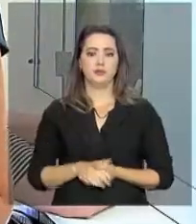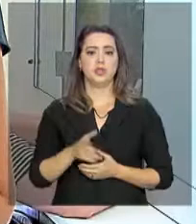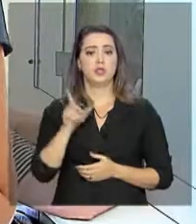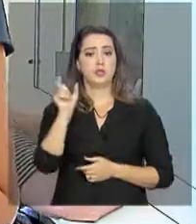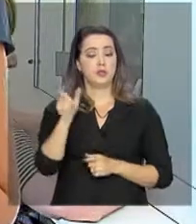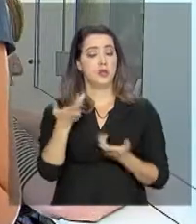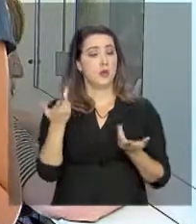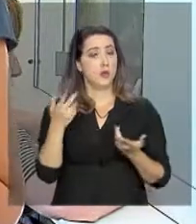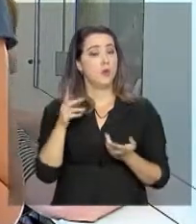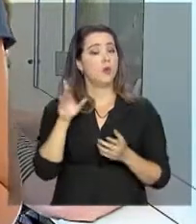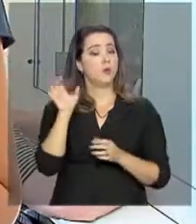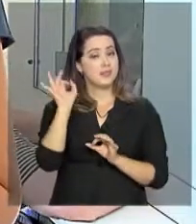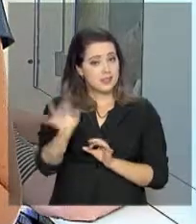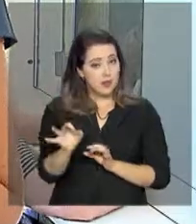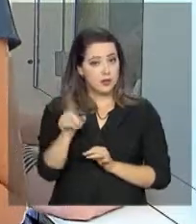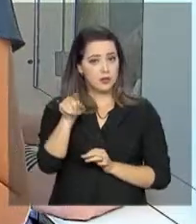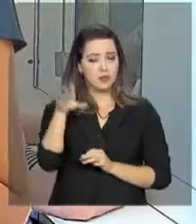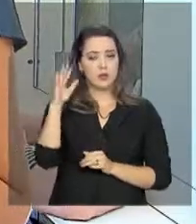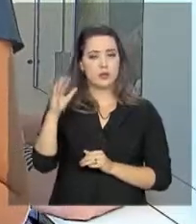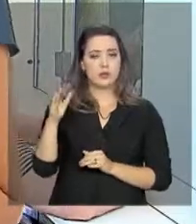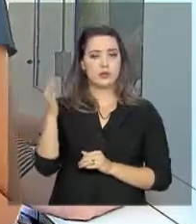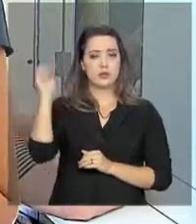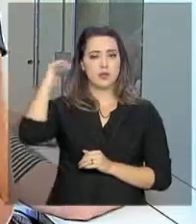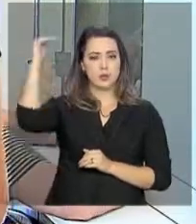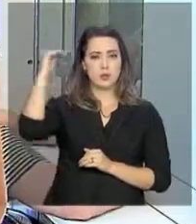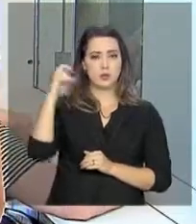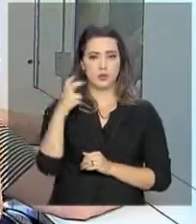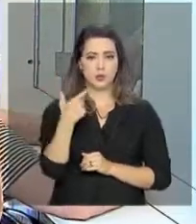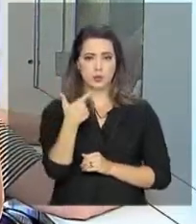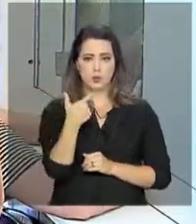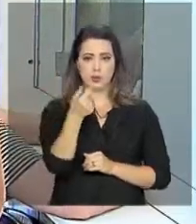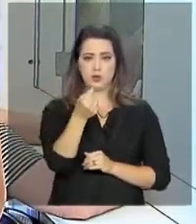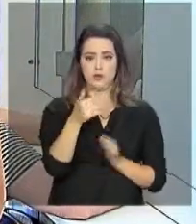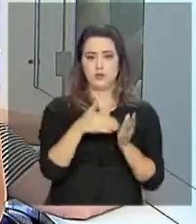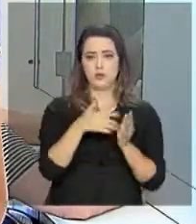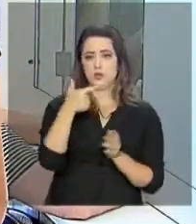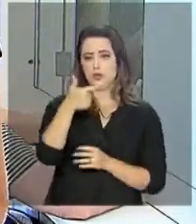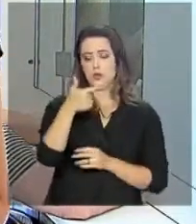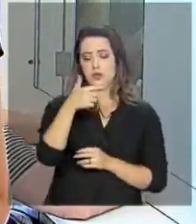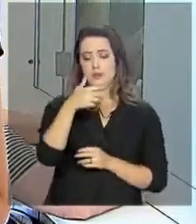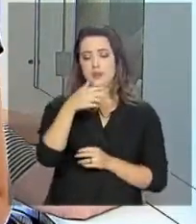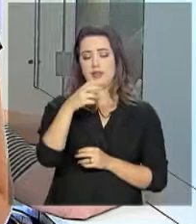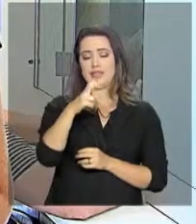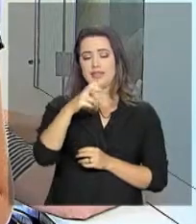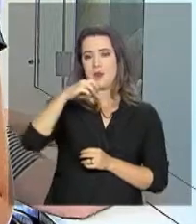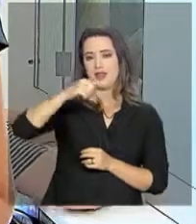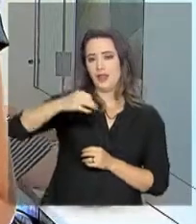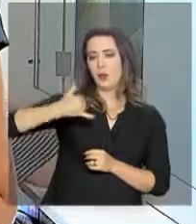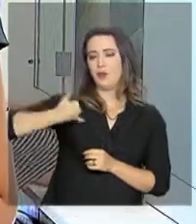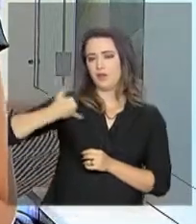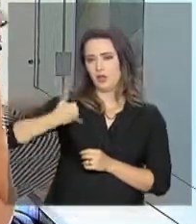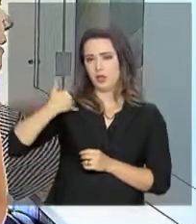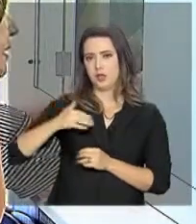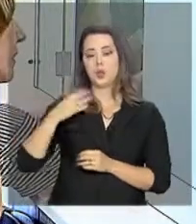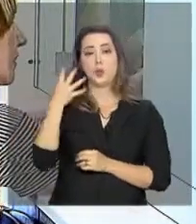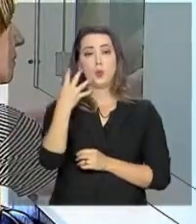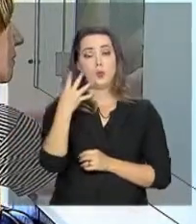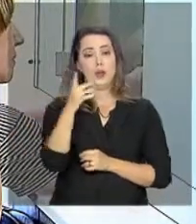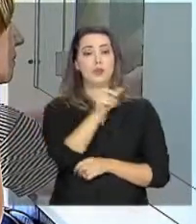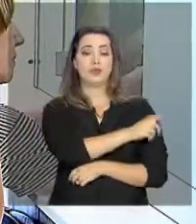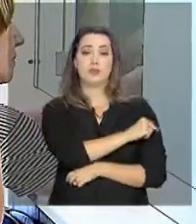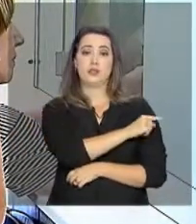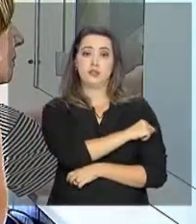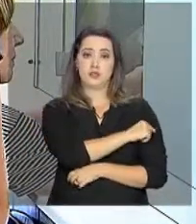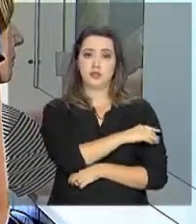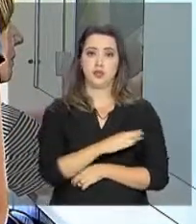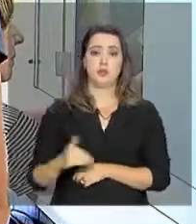que os adultos que tenham entre 20 e 59 anos tomem 4 vacinas. Já os idosos acima de 60 anos precisam